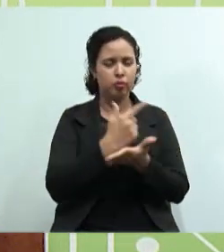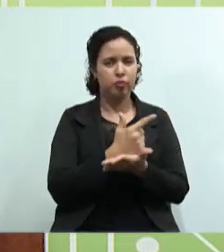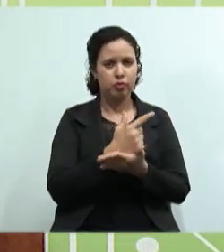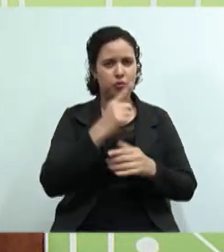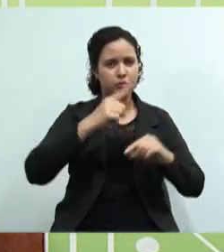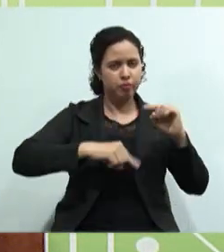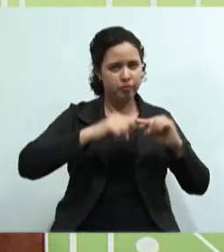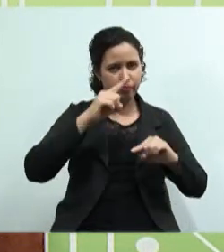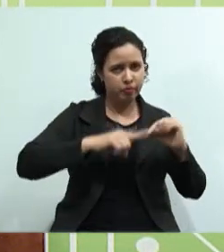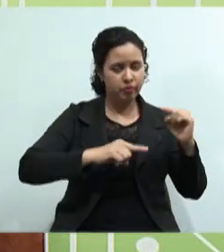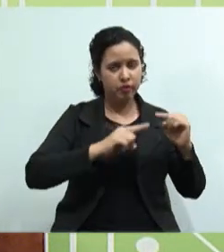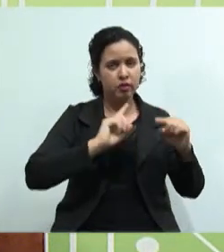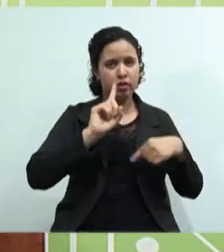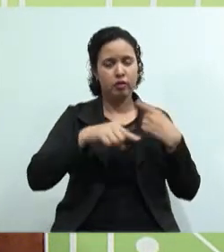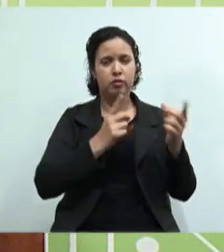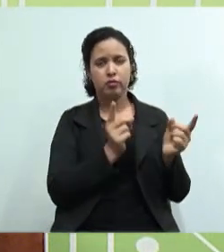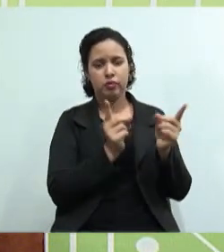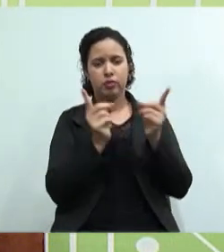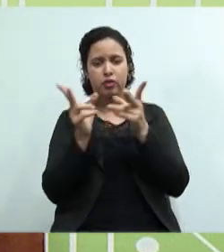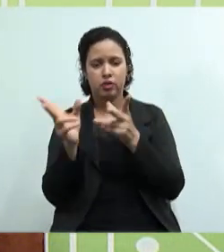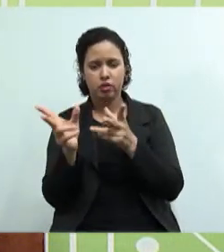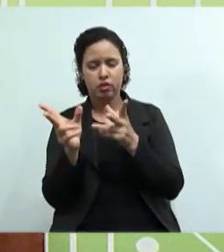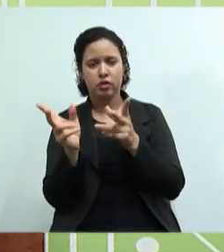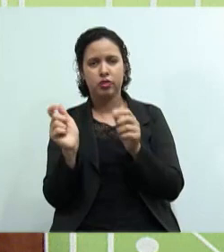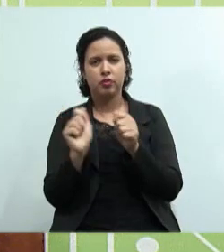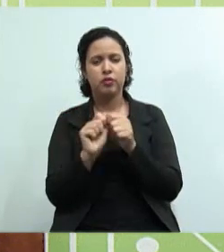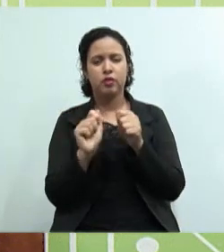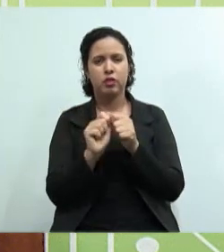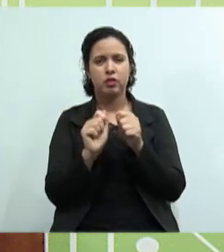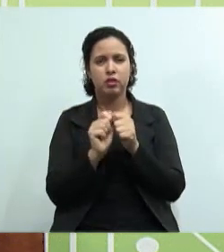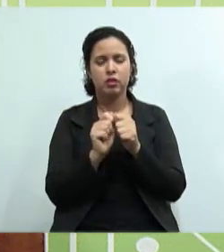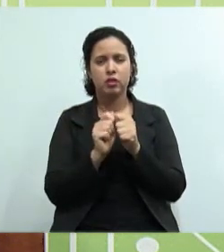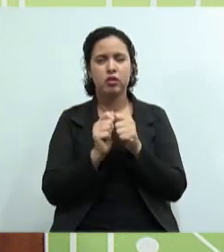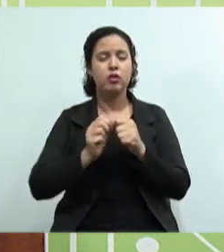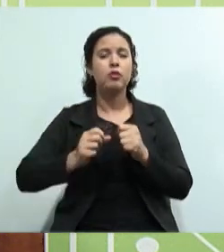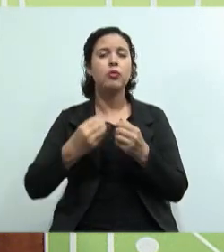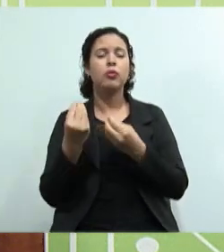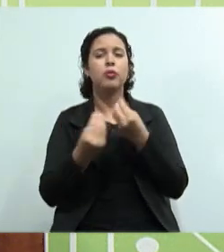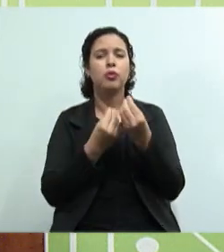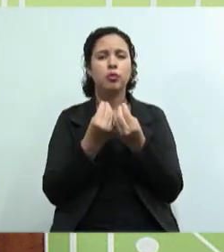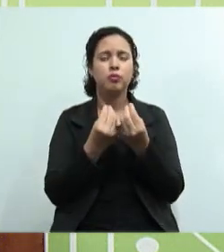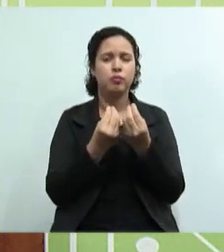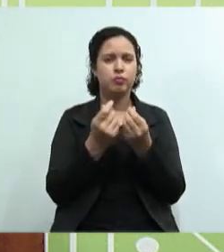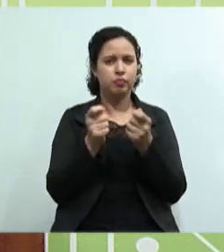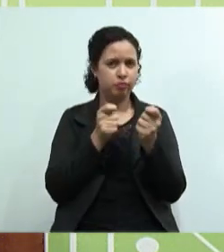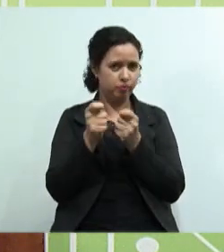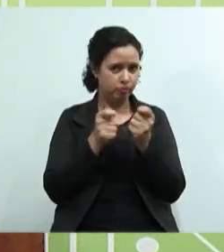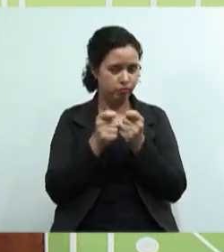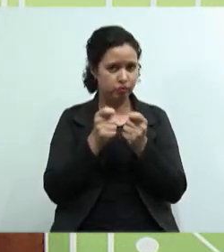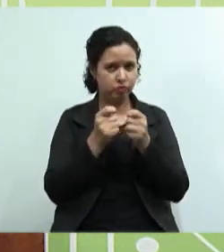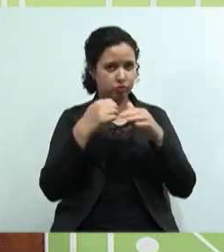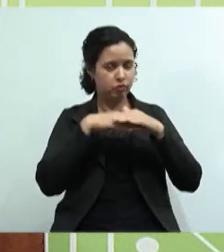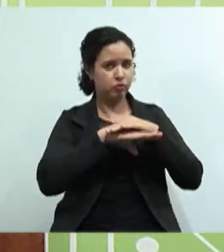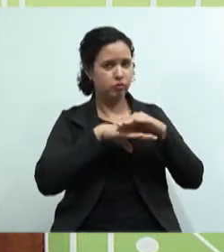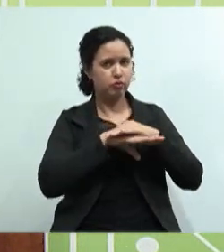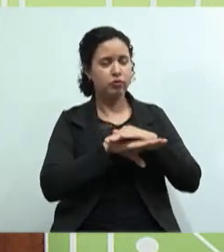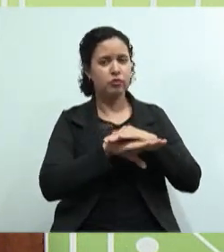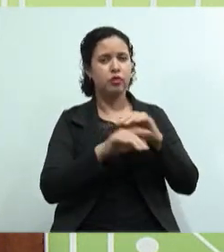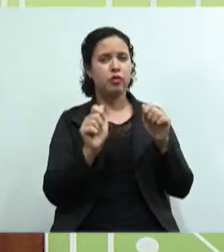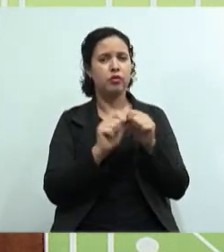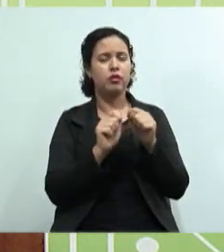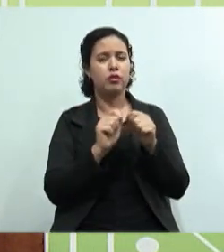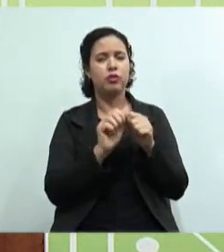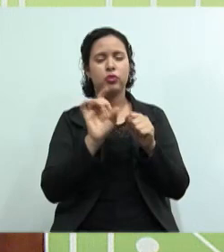vendi mercadoria. O que ele faz? Como que ele apura esse estoque? Para apurar esse estoque, ele faz só